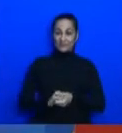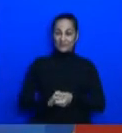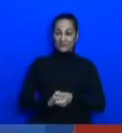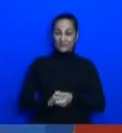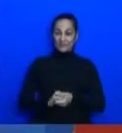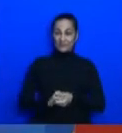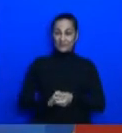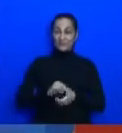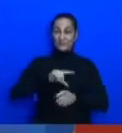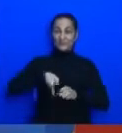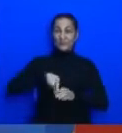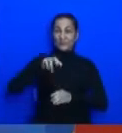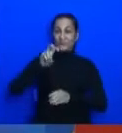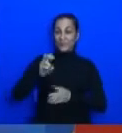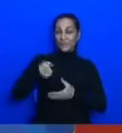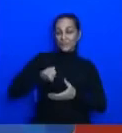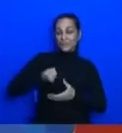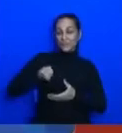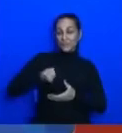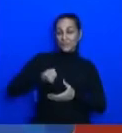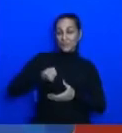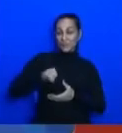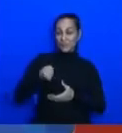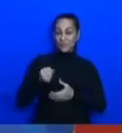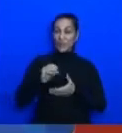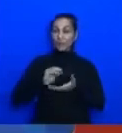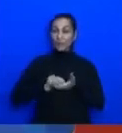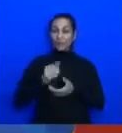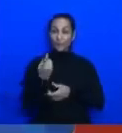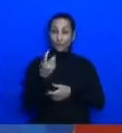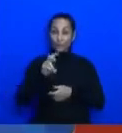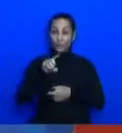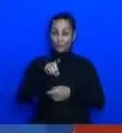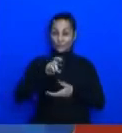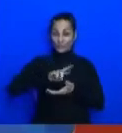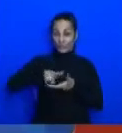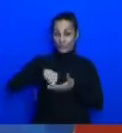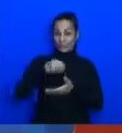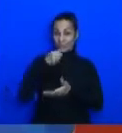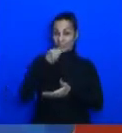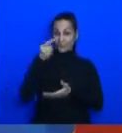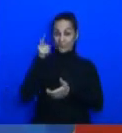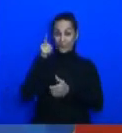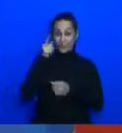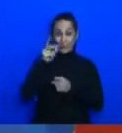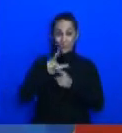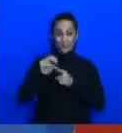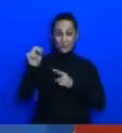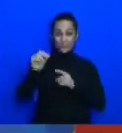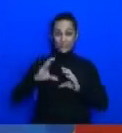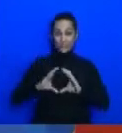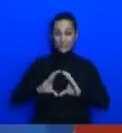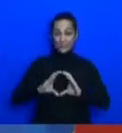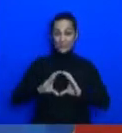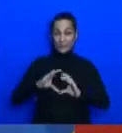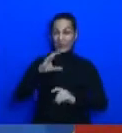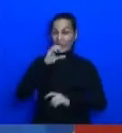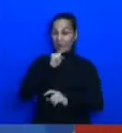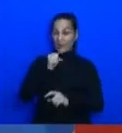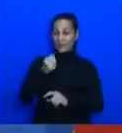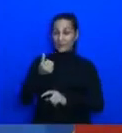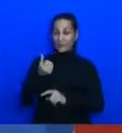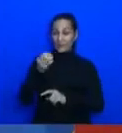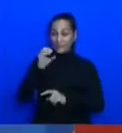64. Foram sorteados 5 números. Faltam 15. Você ainda tem muitas chances. Bola laranja